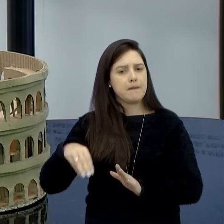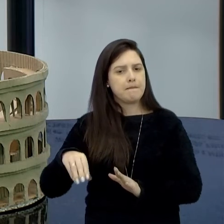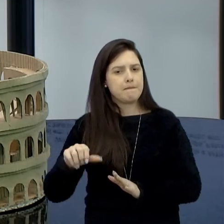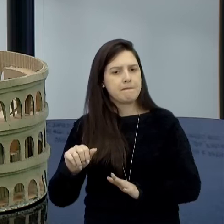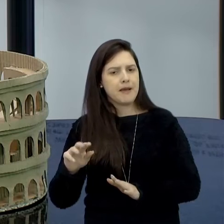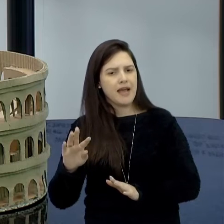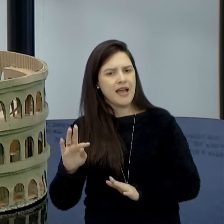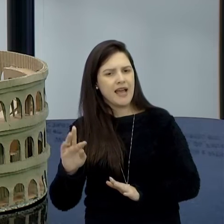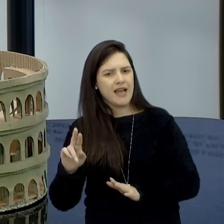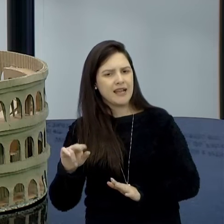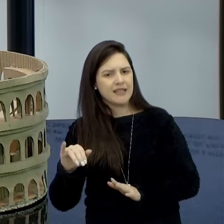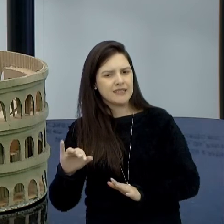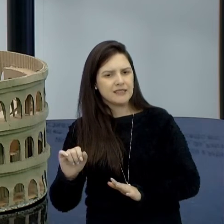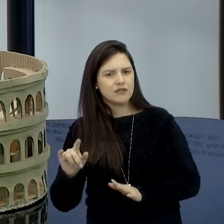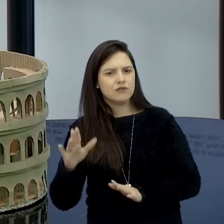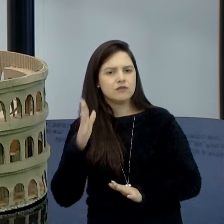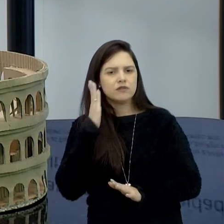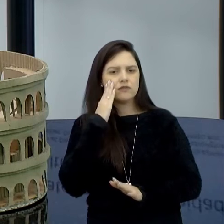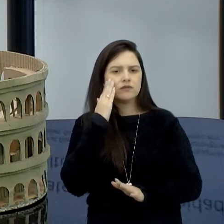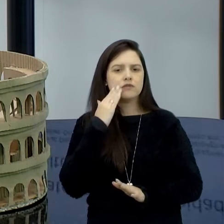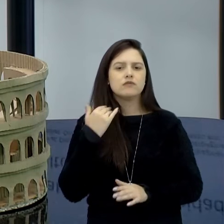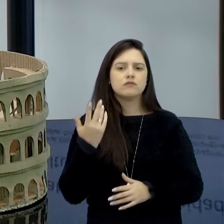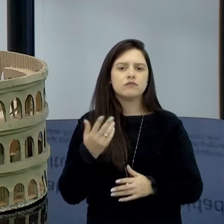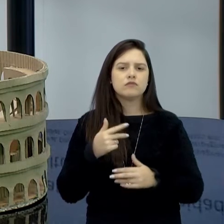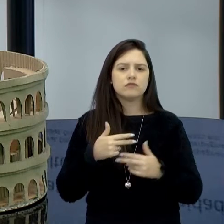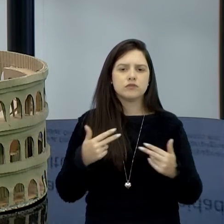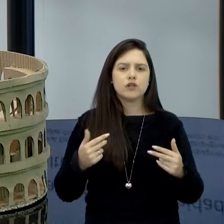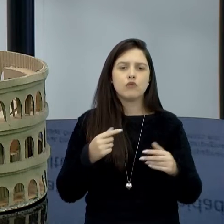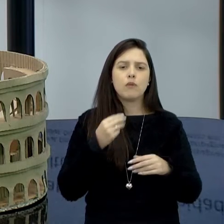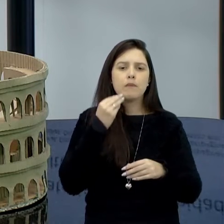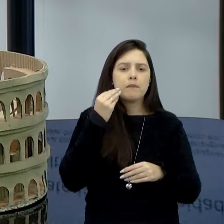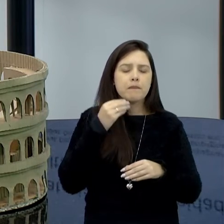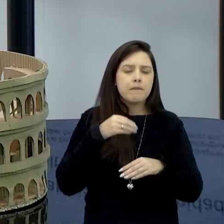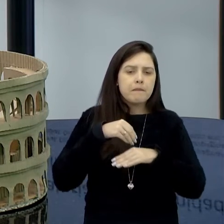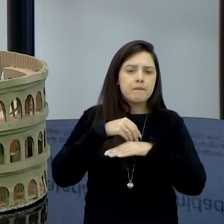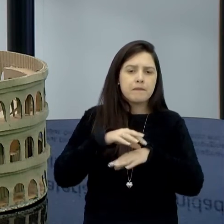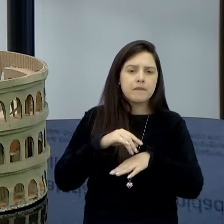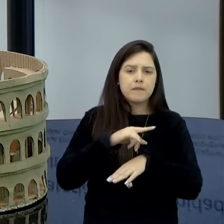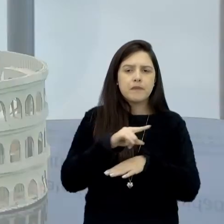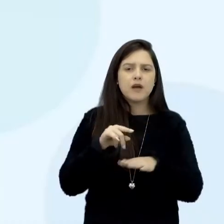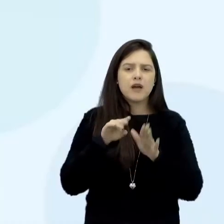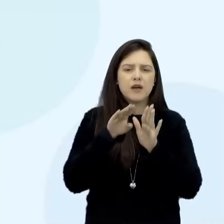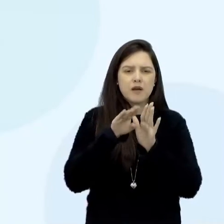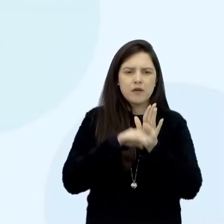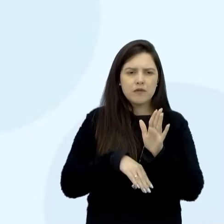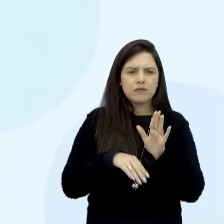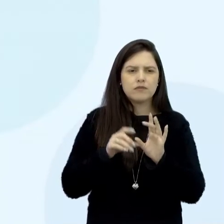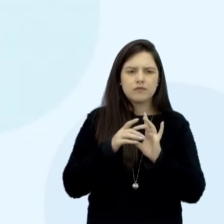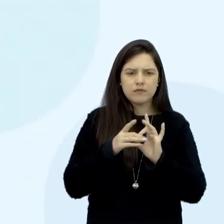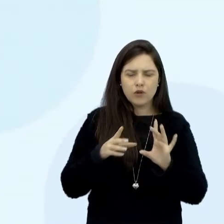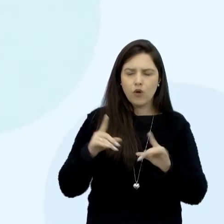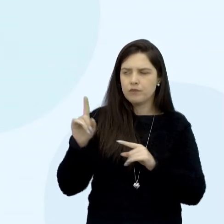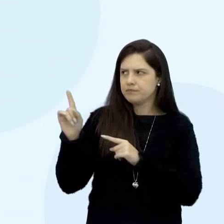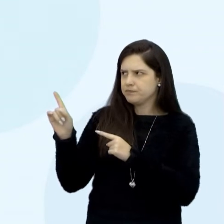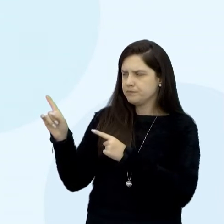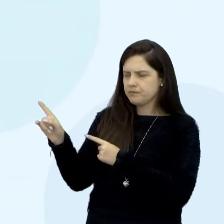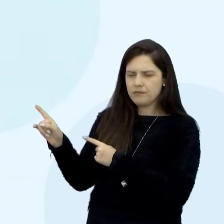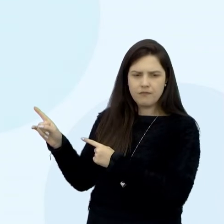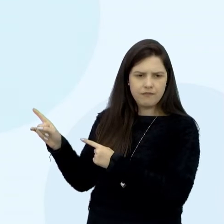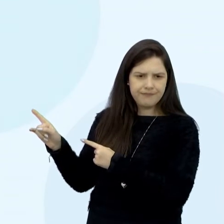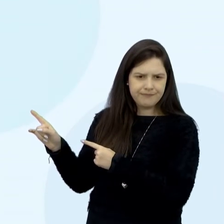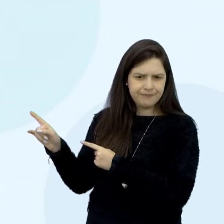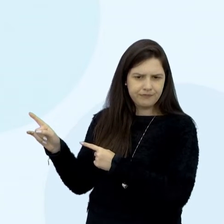isso tudo está inclusive lá no site do IPHAN. Eu trouxe aqui para vocês um breve esquema, dá uma olhadinha na tela. Então olha